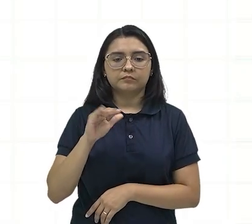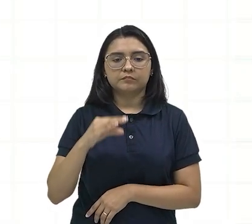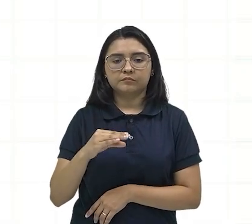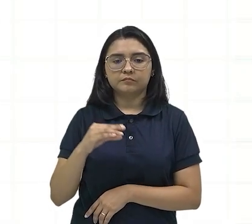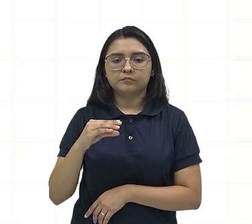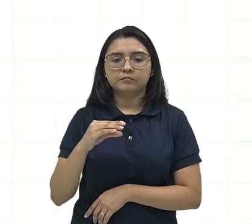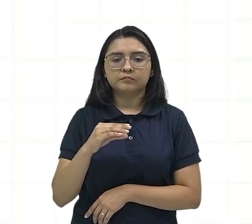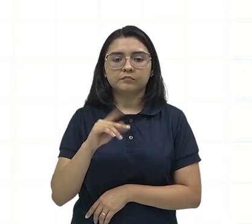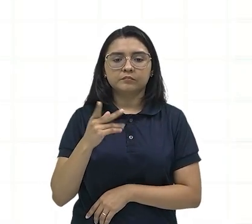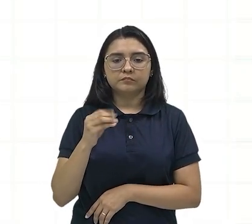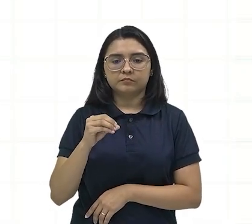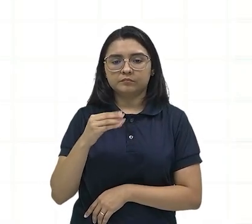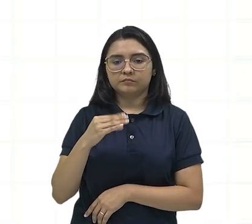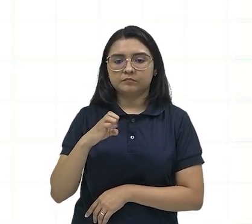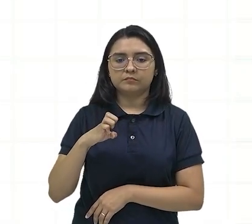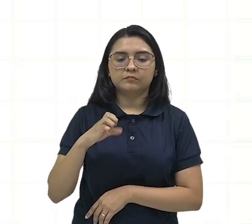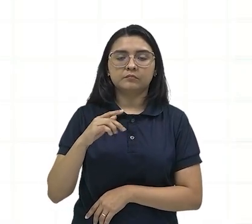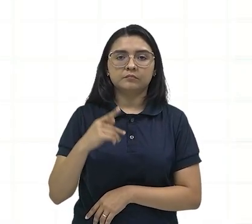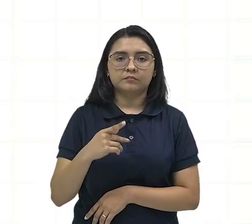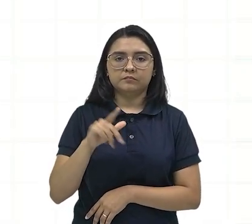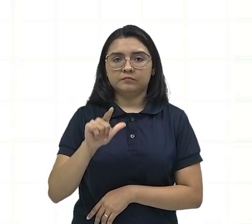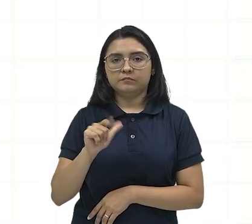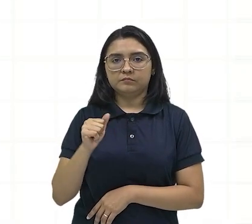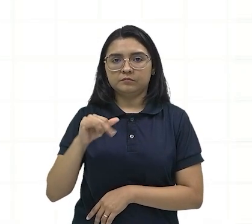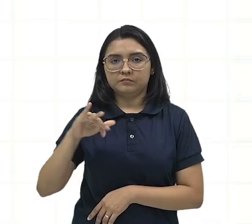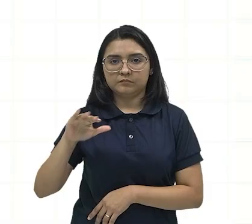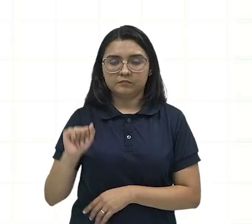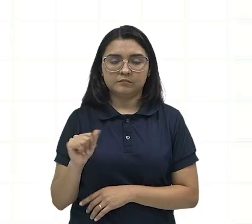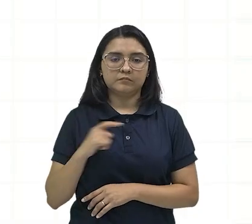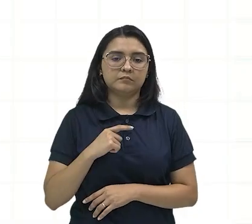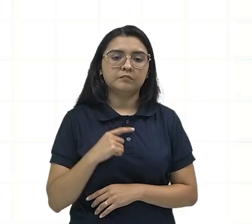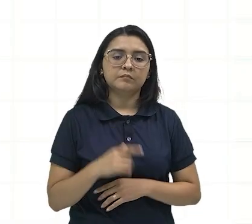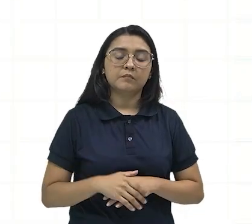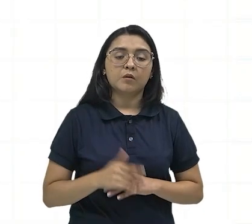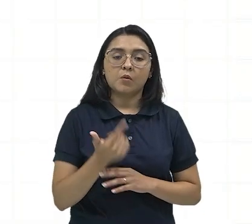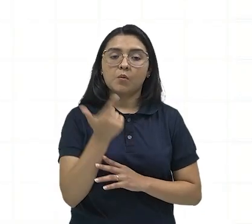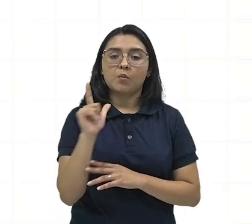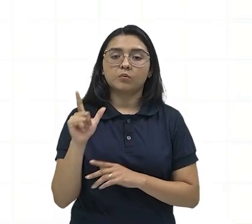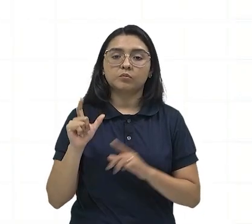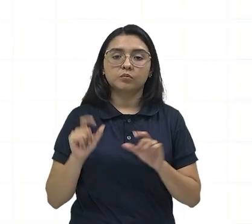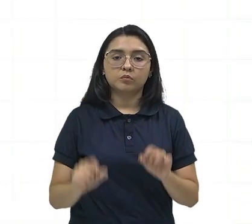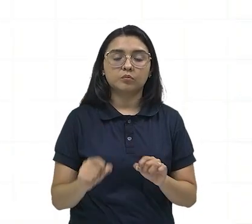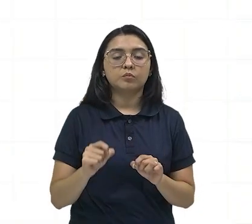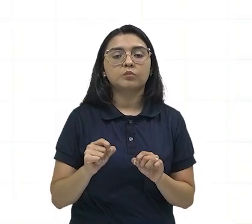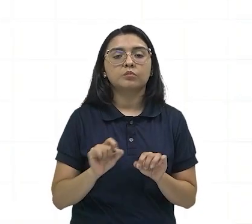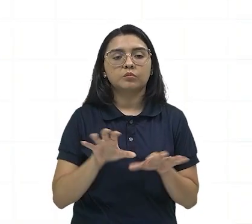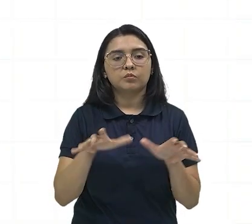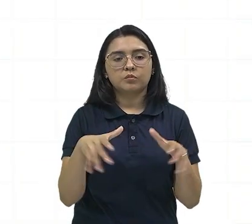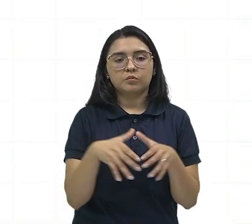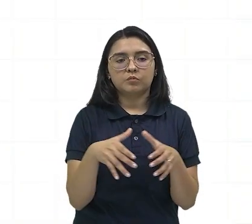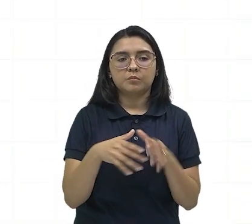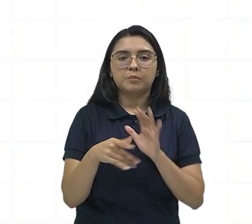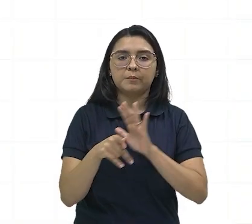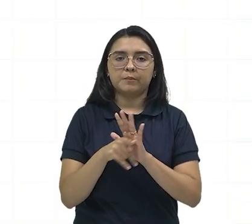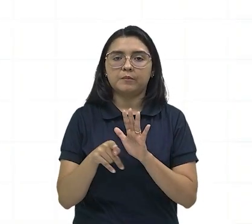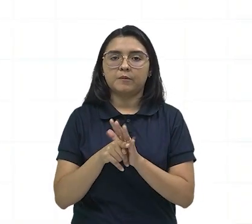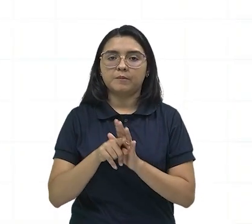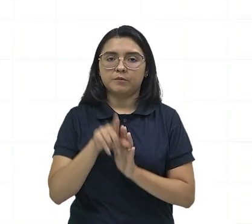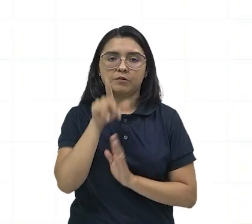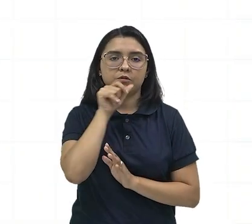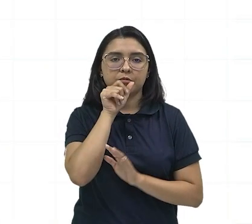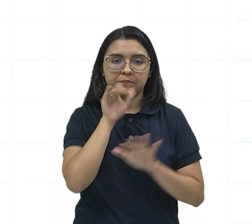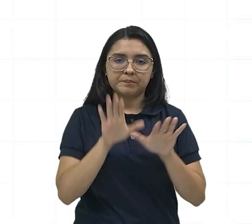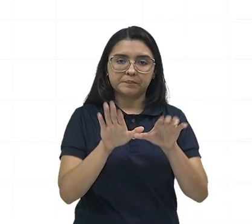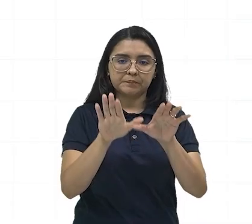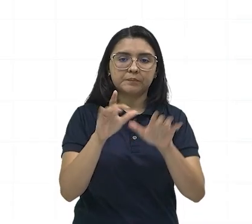característico das iguanas. Vamos lá para outro grupo das aves. As